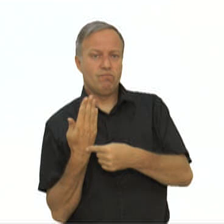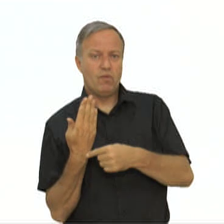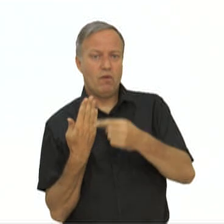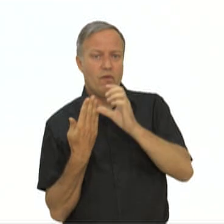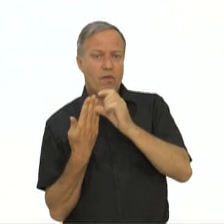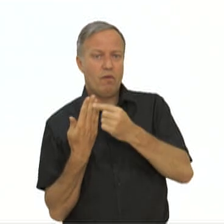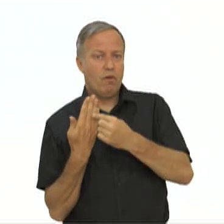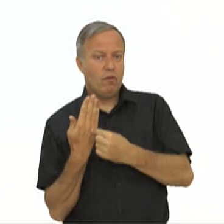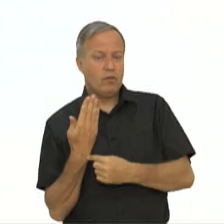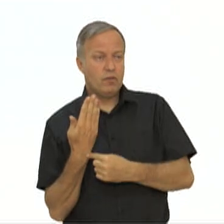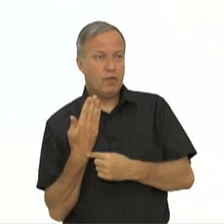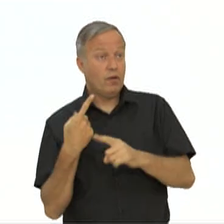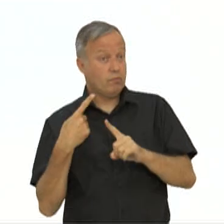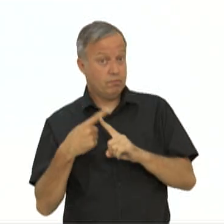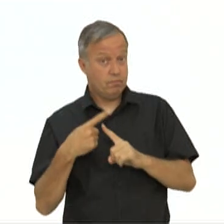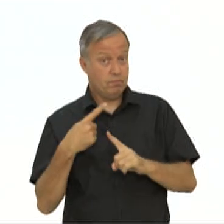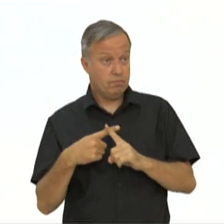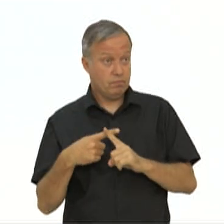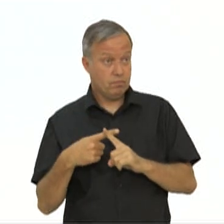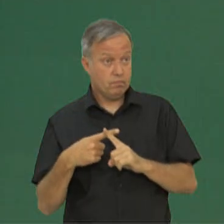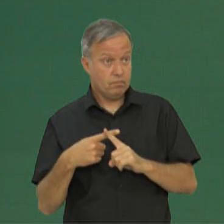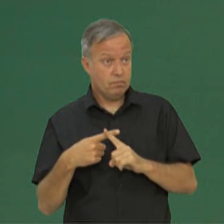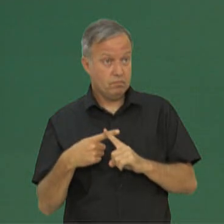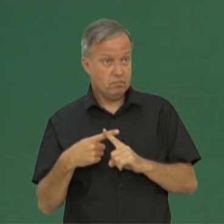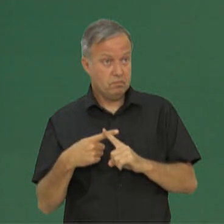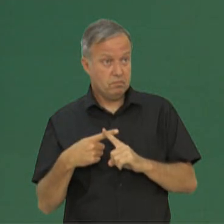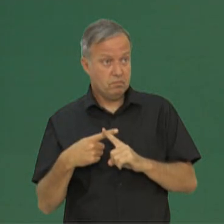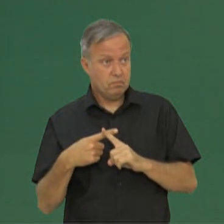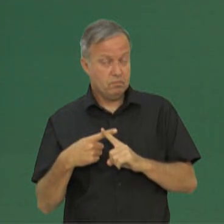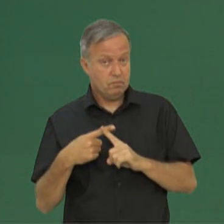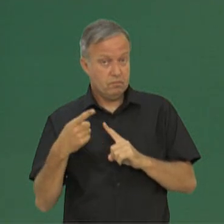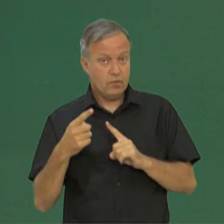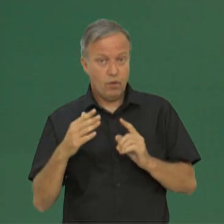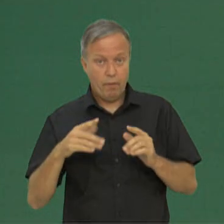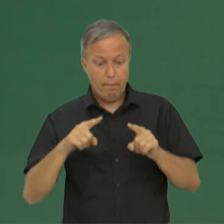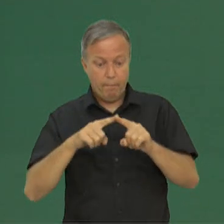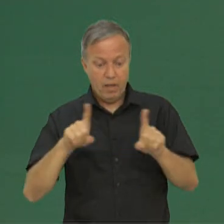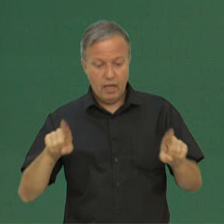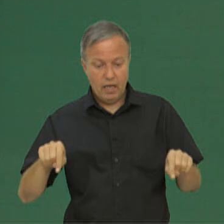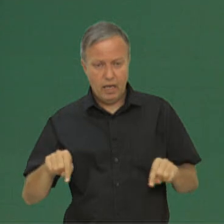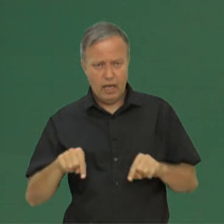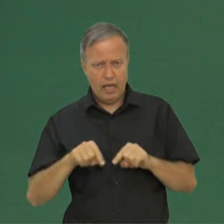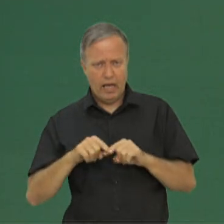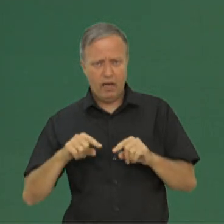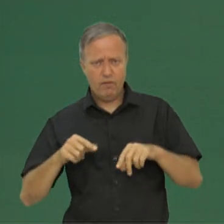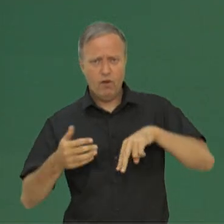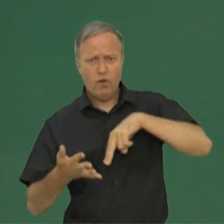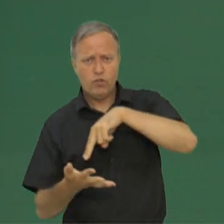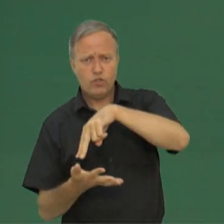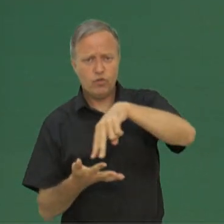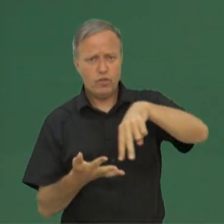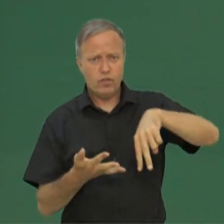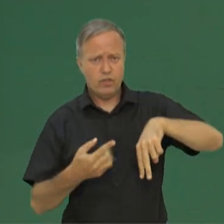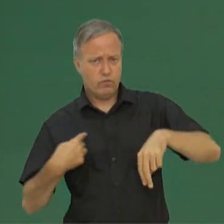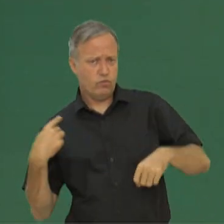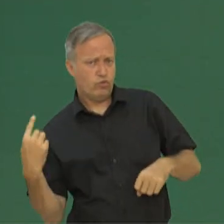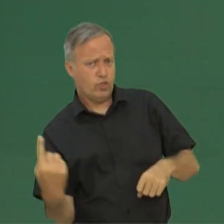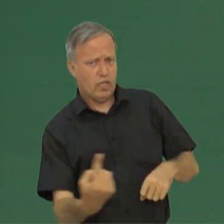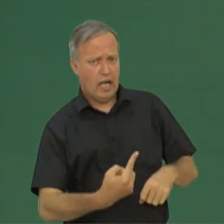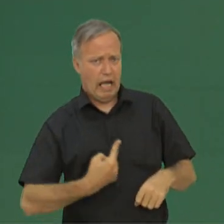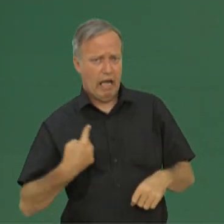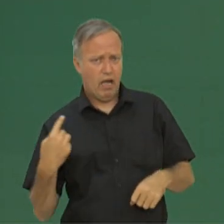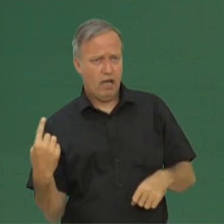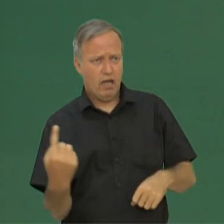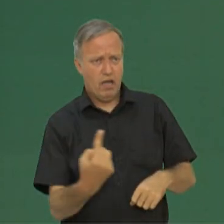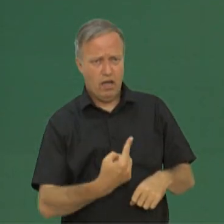de costas, por quê? Porque no palácio eles dançavam, circulavam, né, nos salões. Ali não tinha